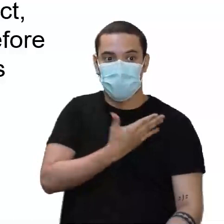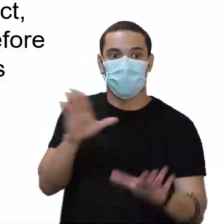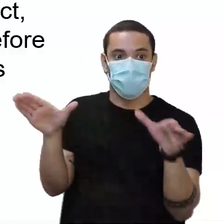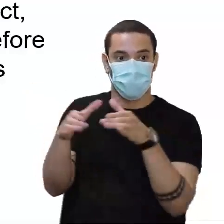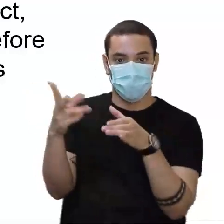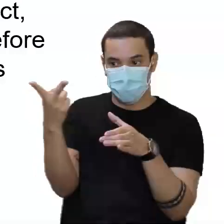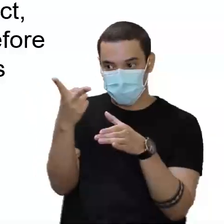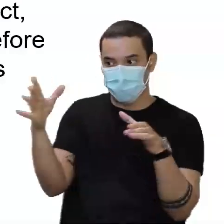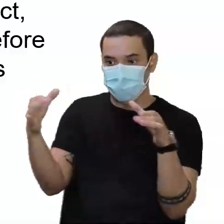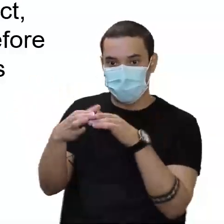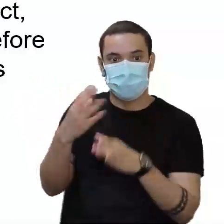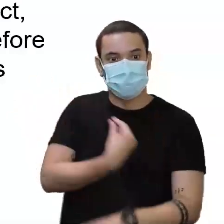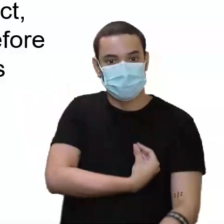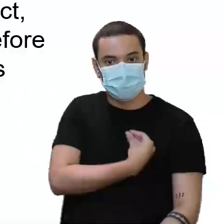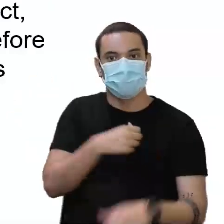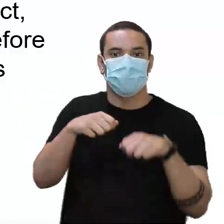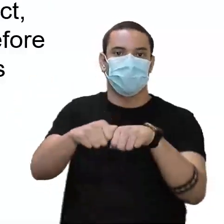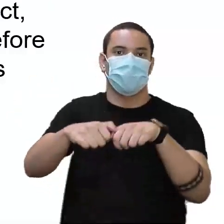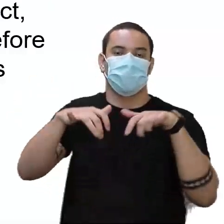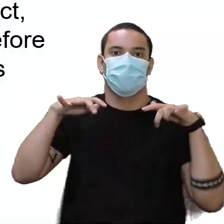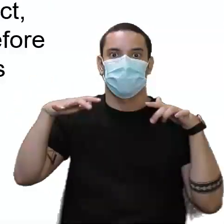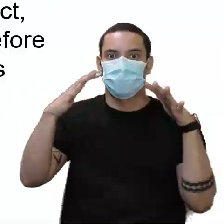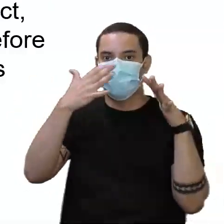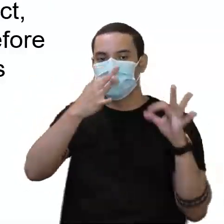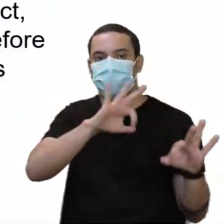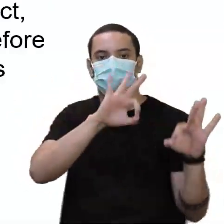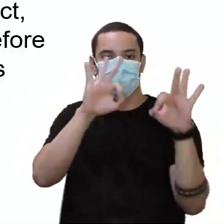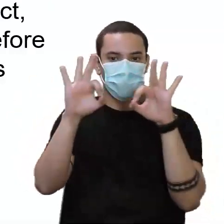estavam na plateia.